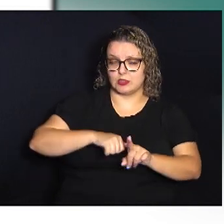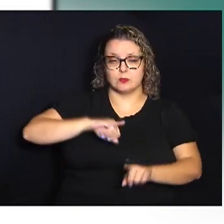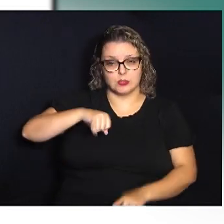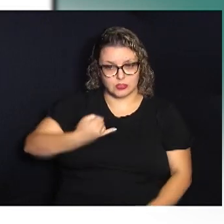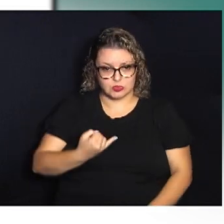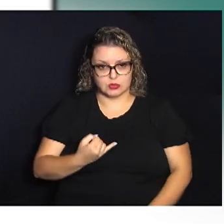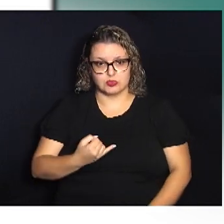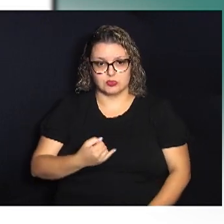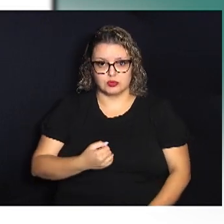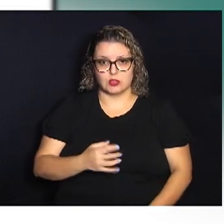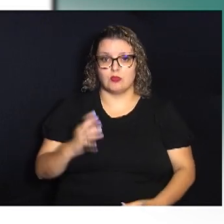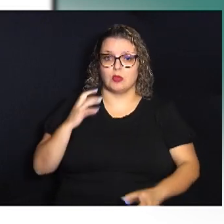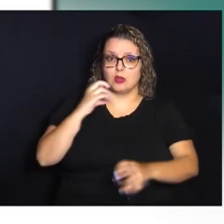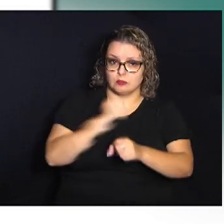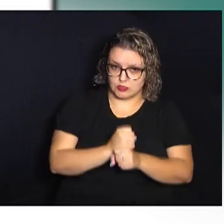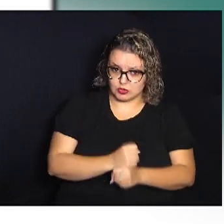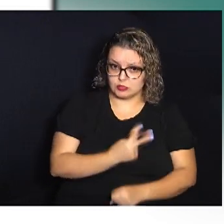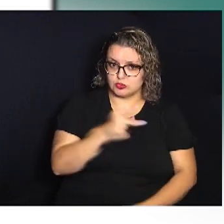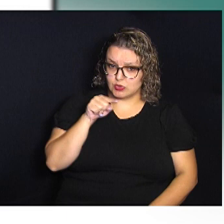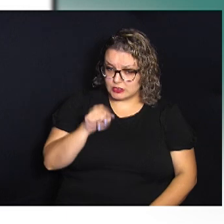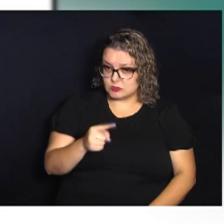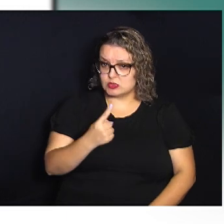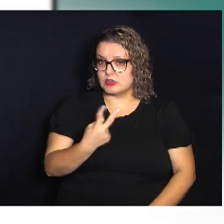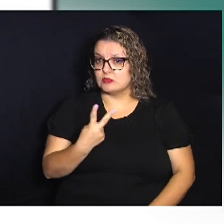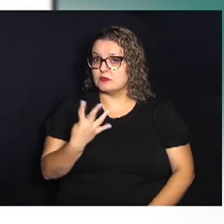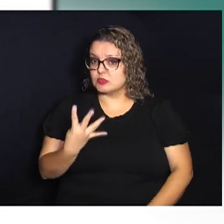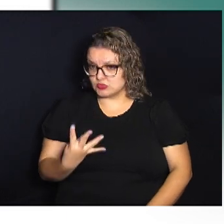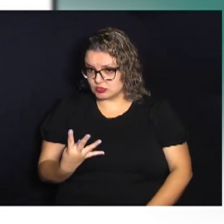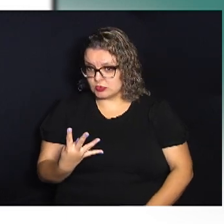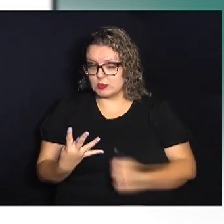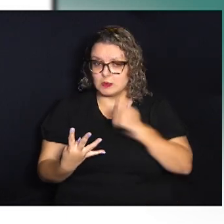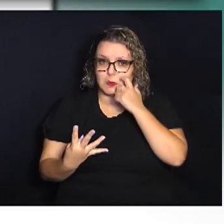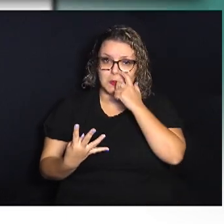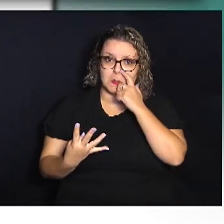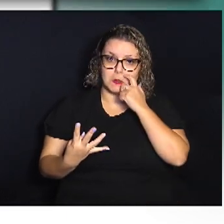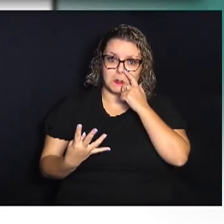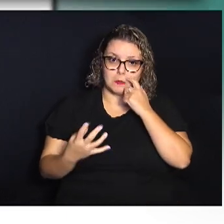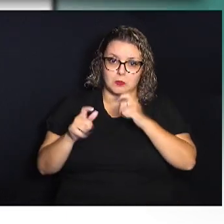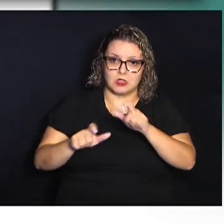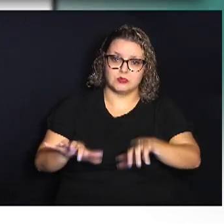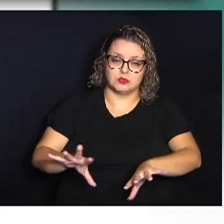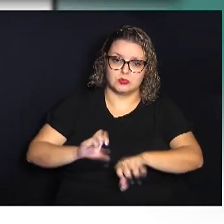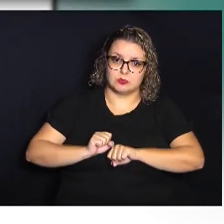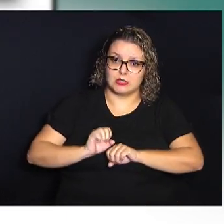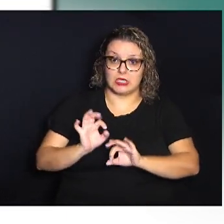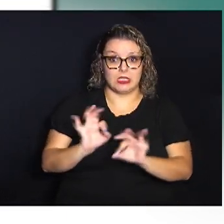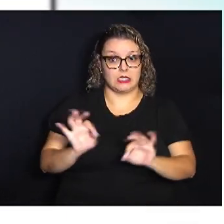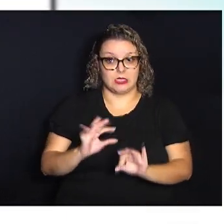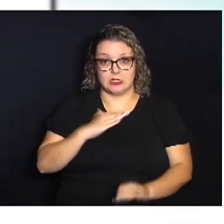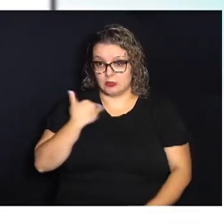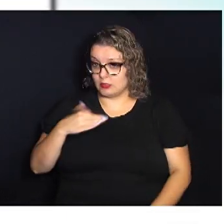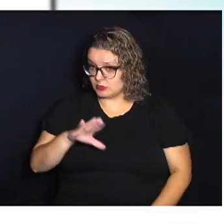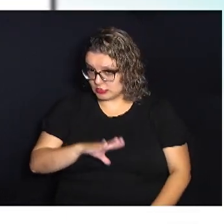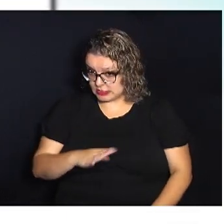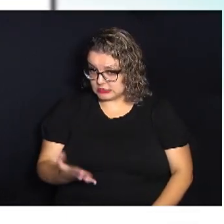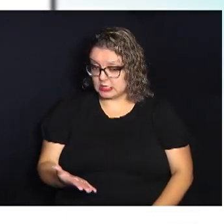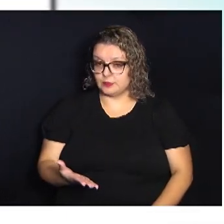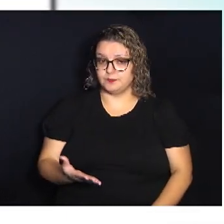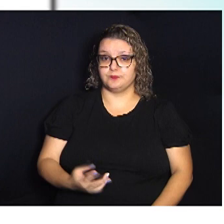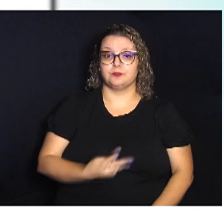foram contabilizados 2.124 infectados e nenhum óbito na cidade. Já